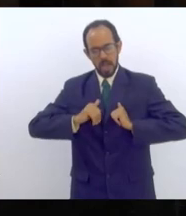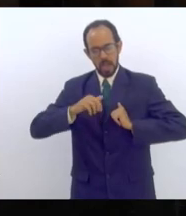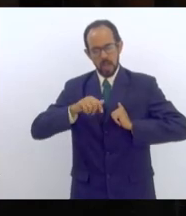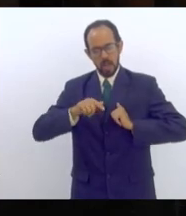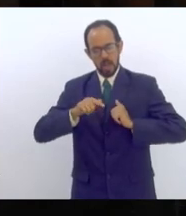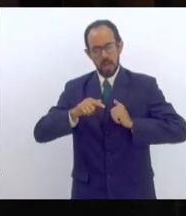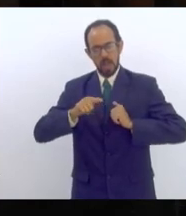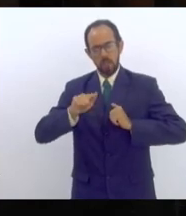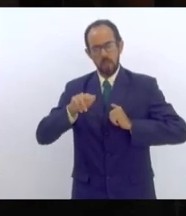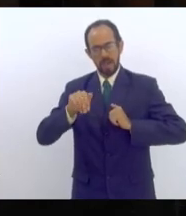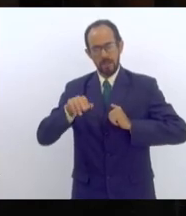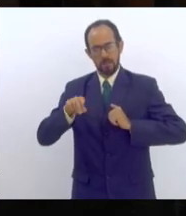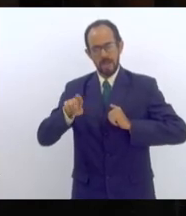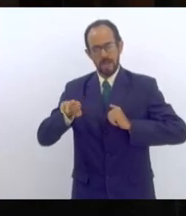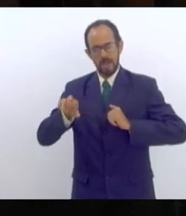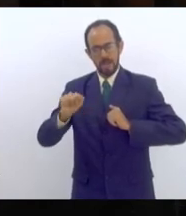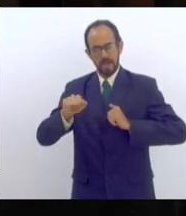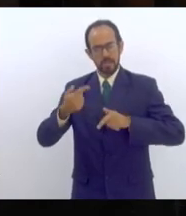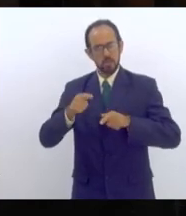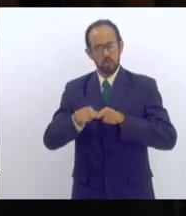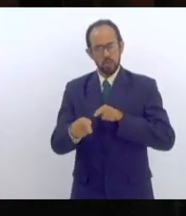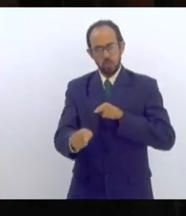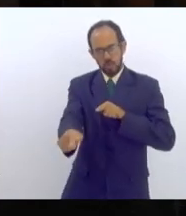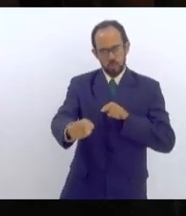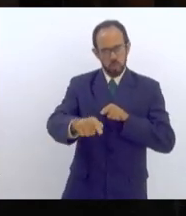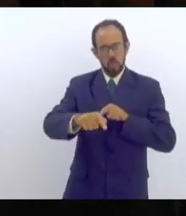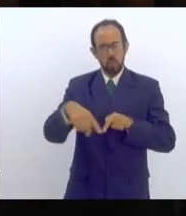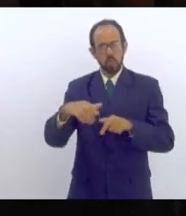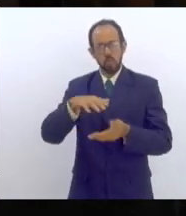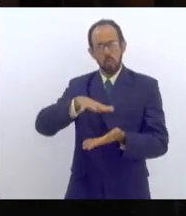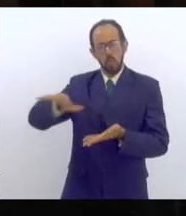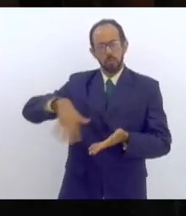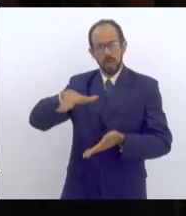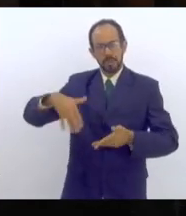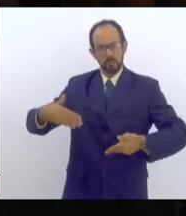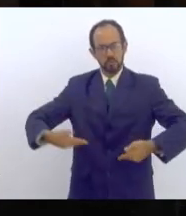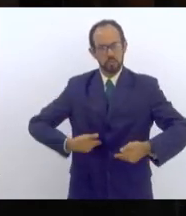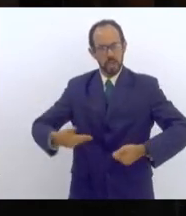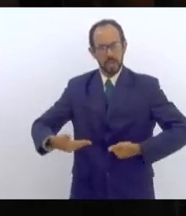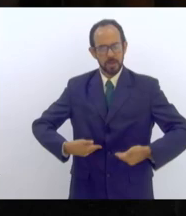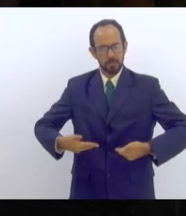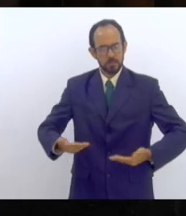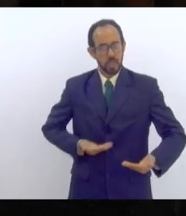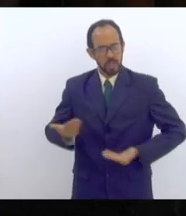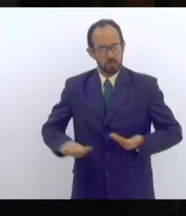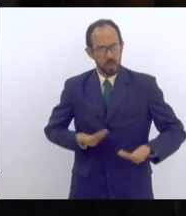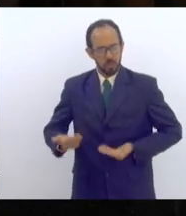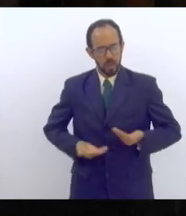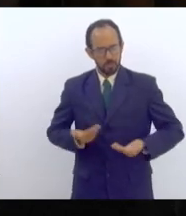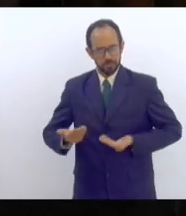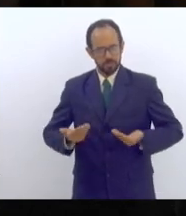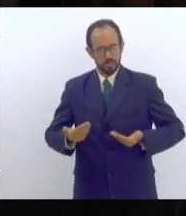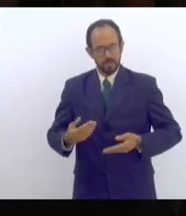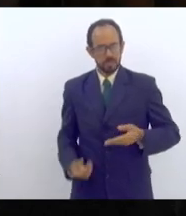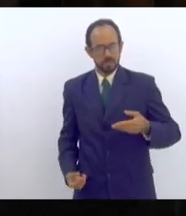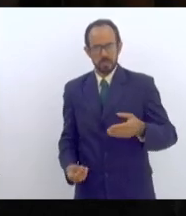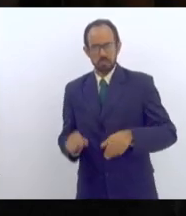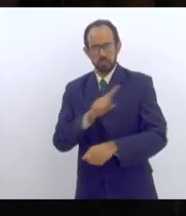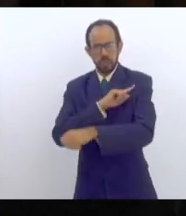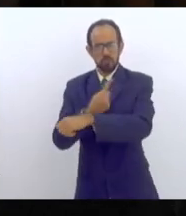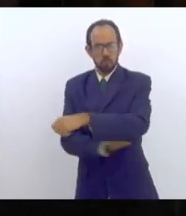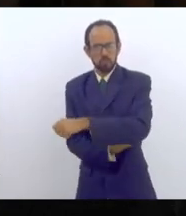Guandu e o Complexo Lagunar de Jacarepaguá. Estamos fortalecendo o turismo fluminense com ações voltadas para